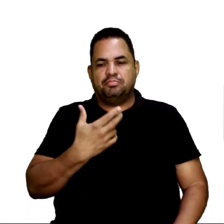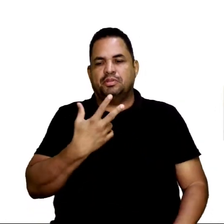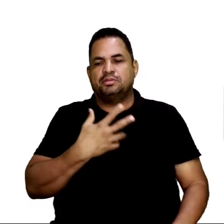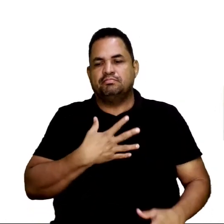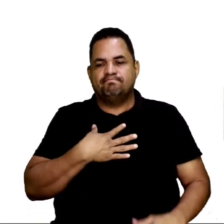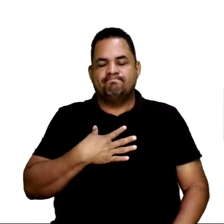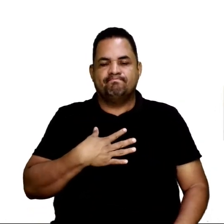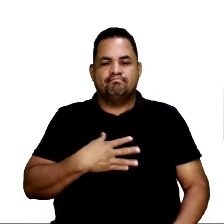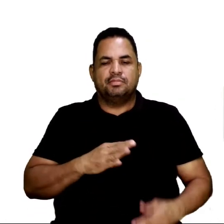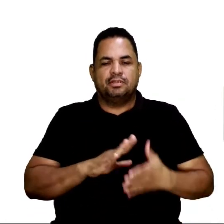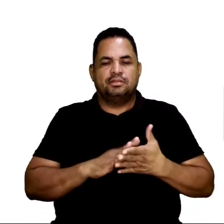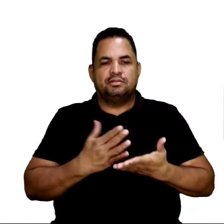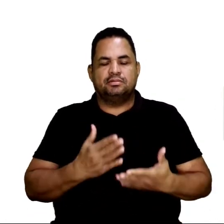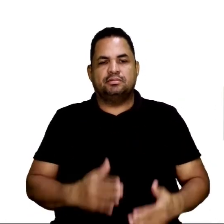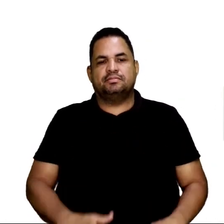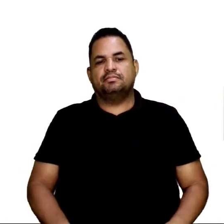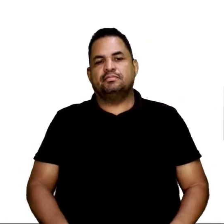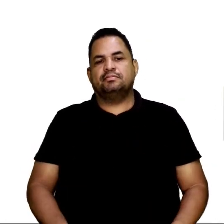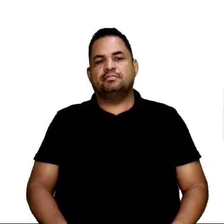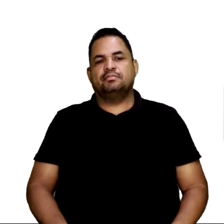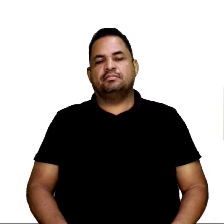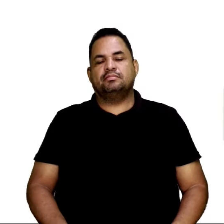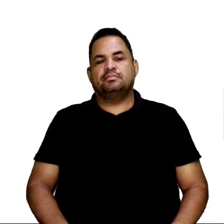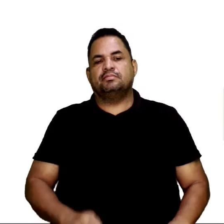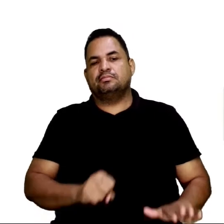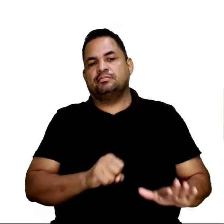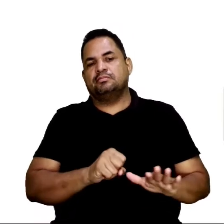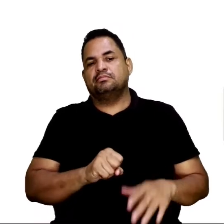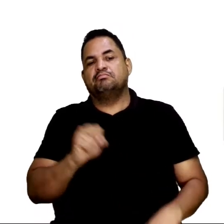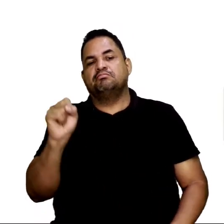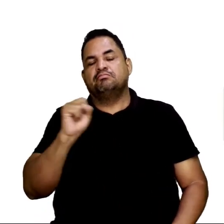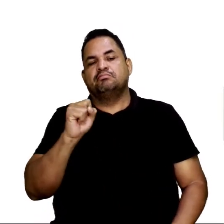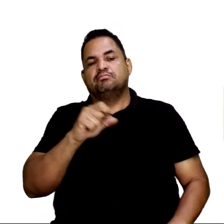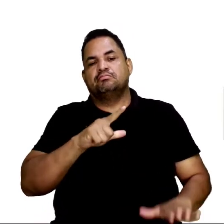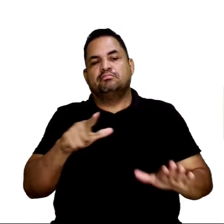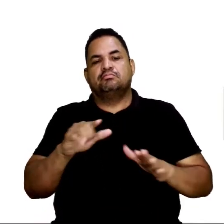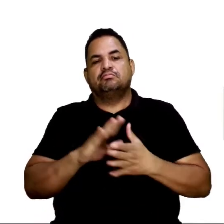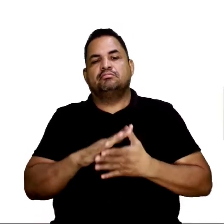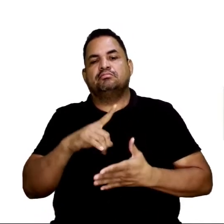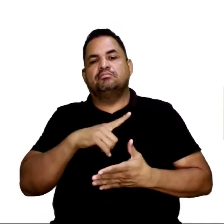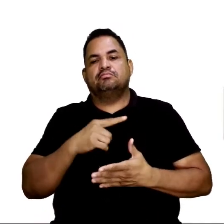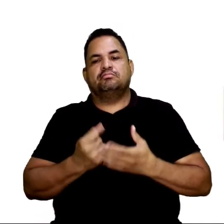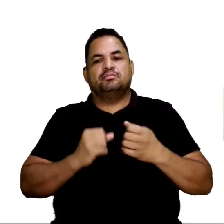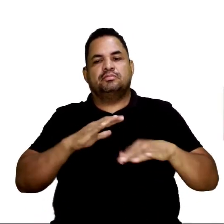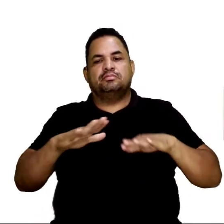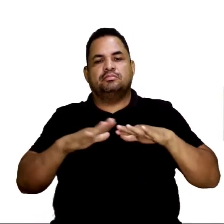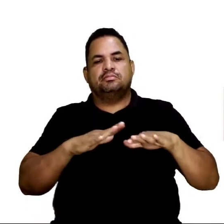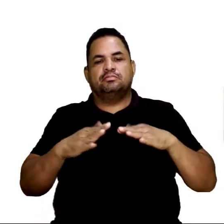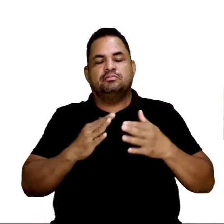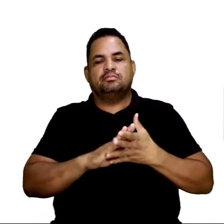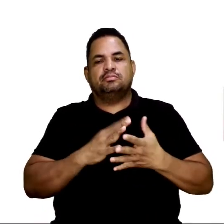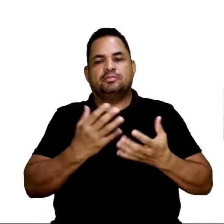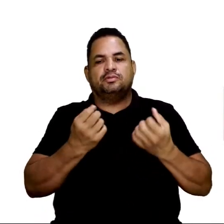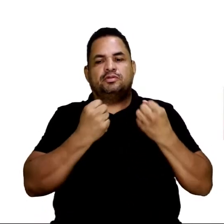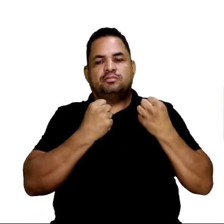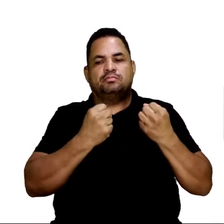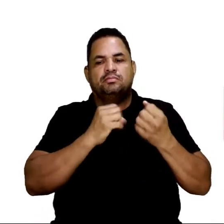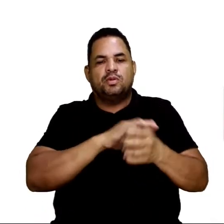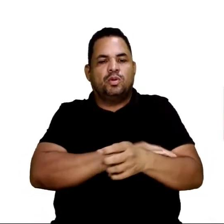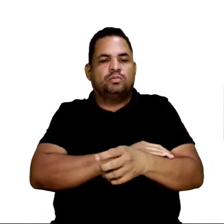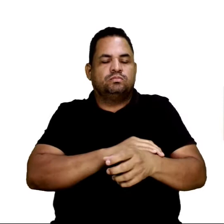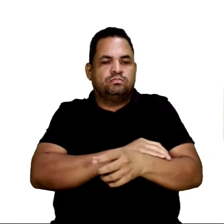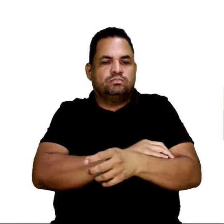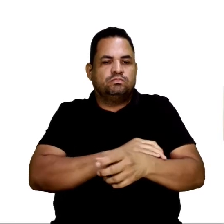de ossificação, tá bom? Aí na 8ª semana ainda, o feto já possui algum movimento e os músculos do